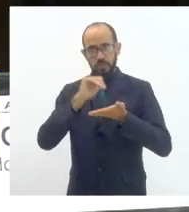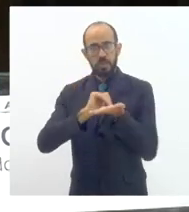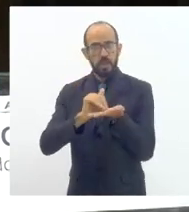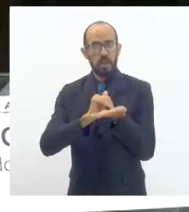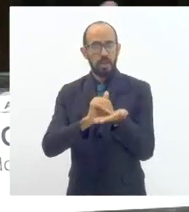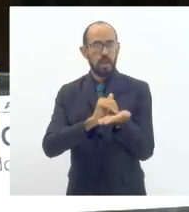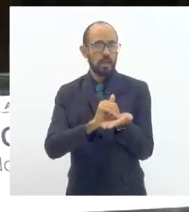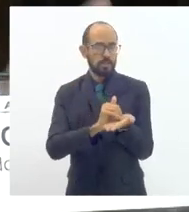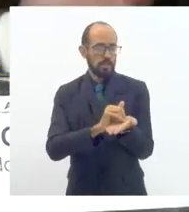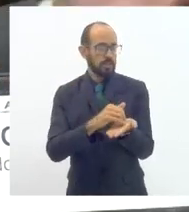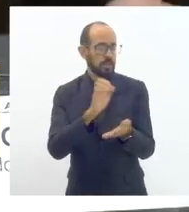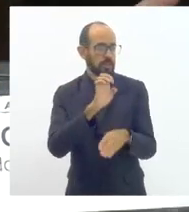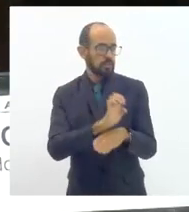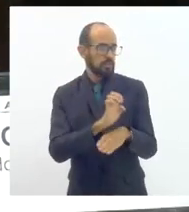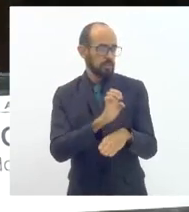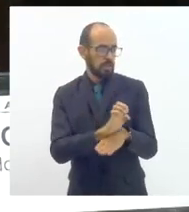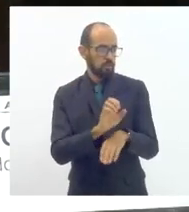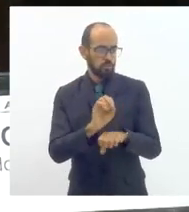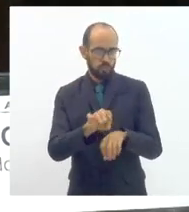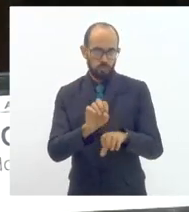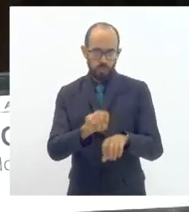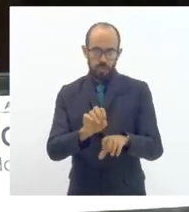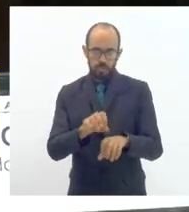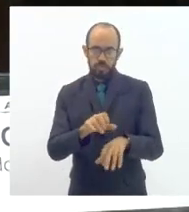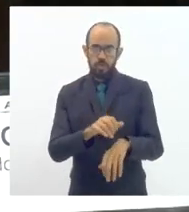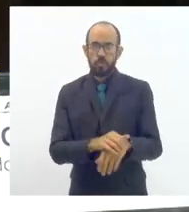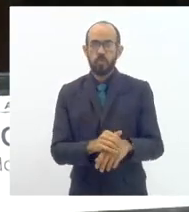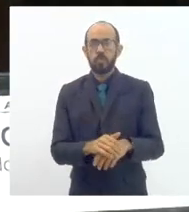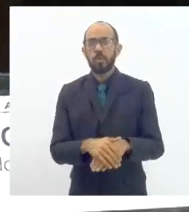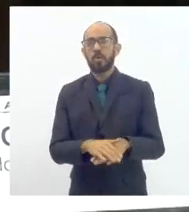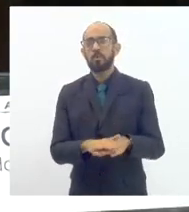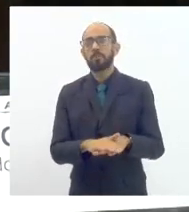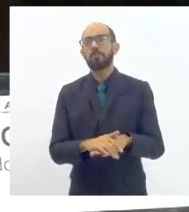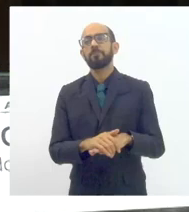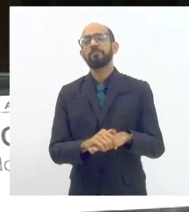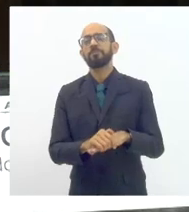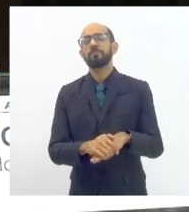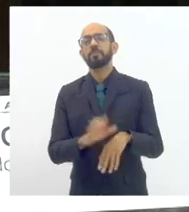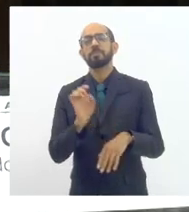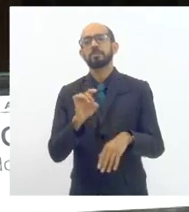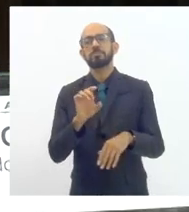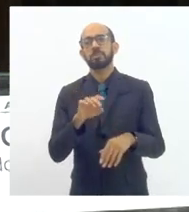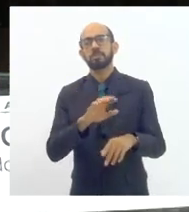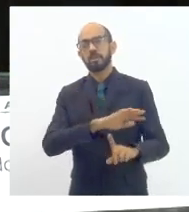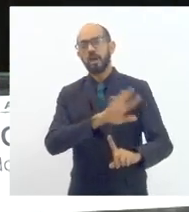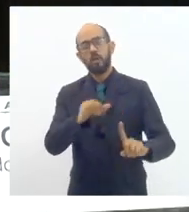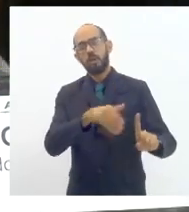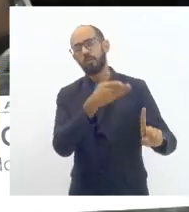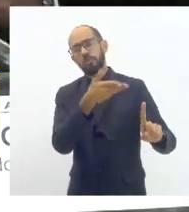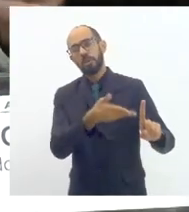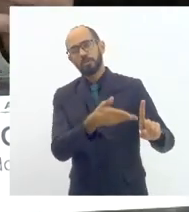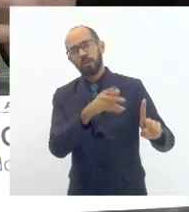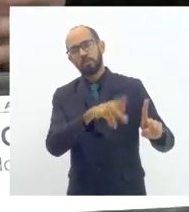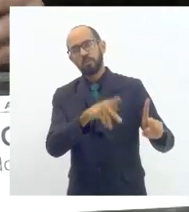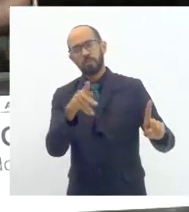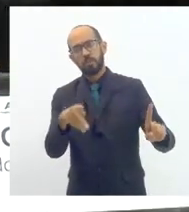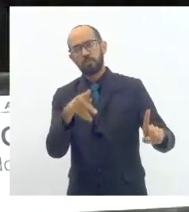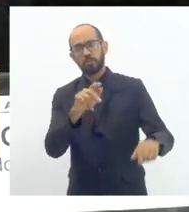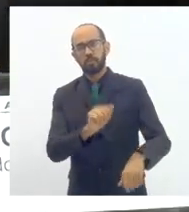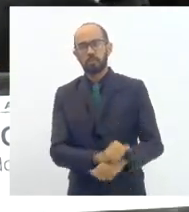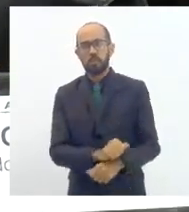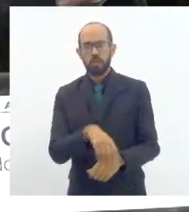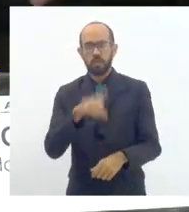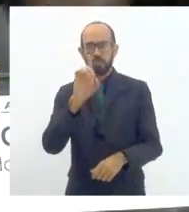Educação, Armando Leve, meu abraço ao secretário de Educação, mas eu quero aqui especialmente homenagear ao professor,